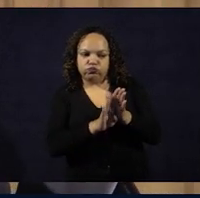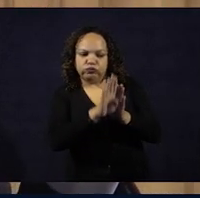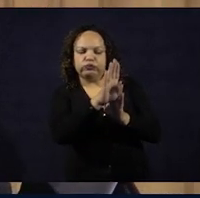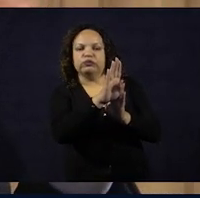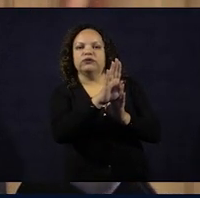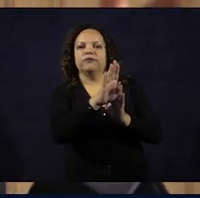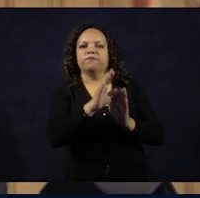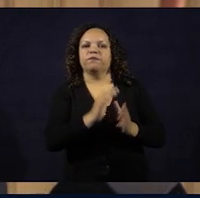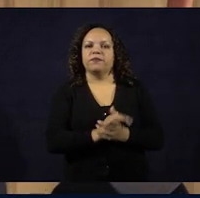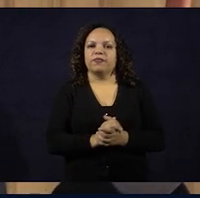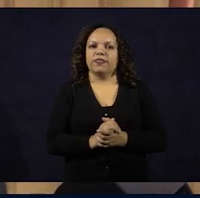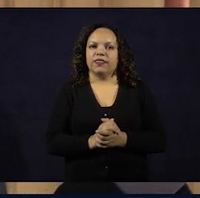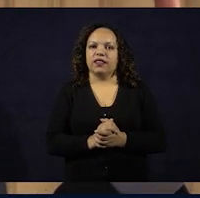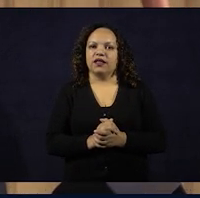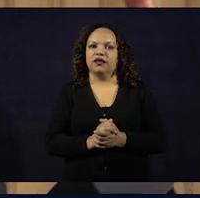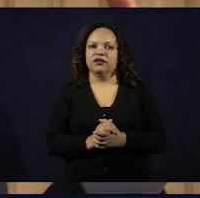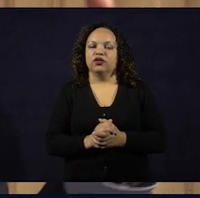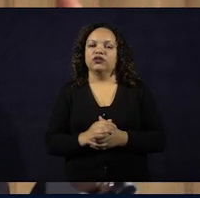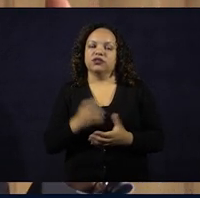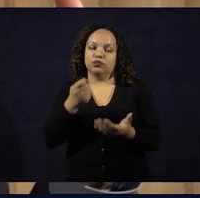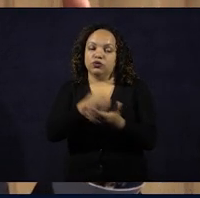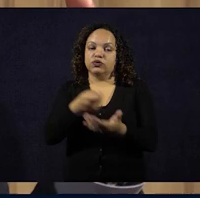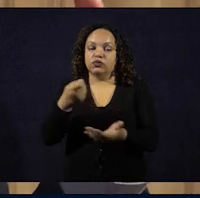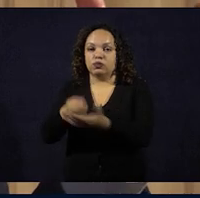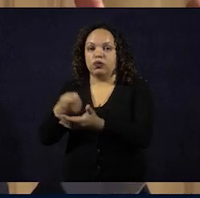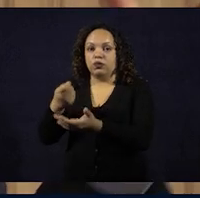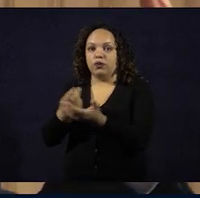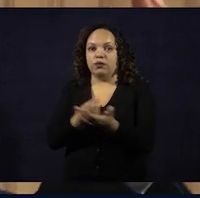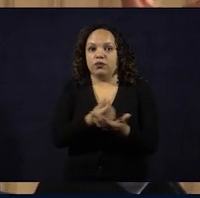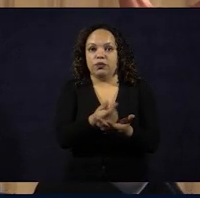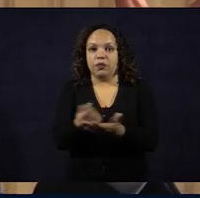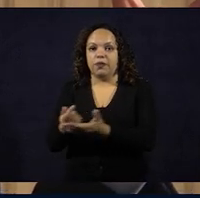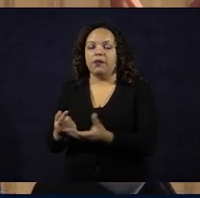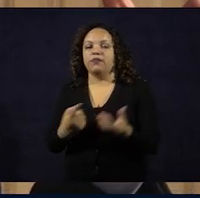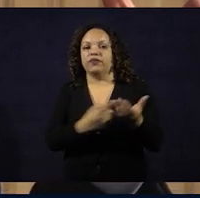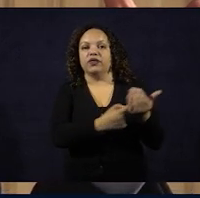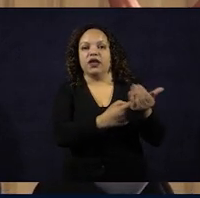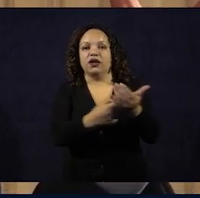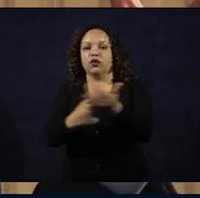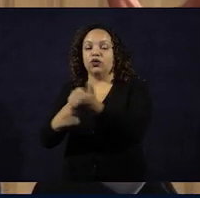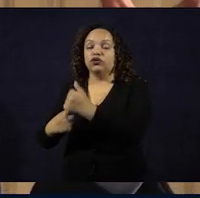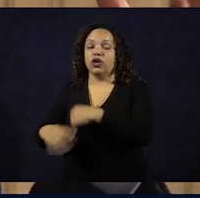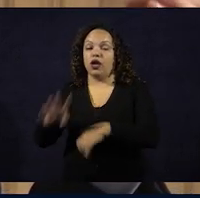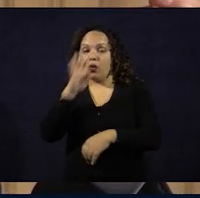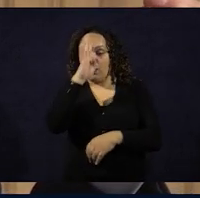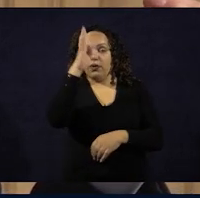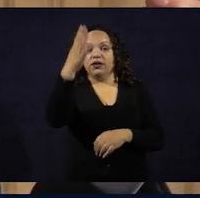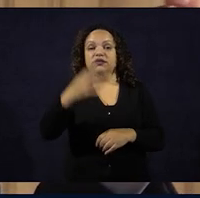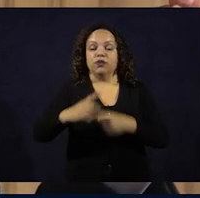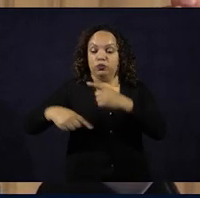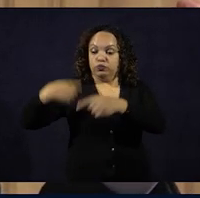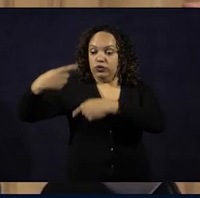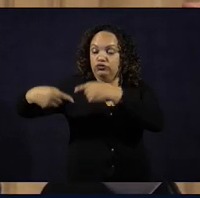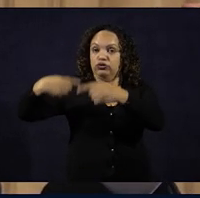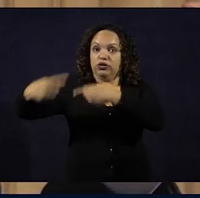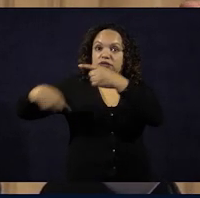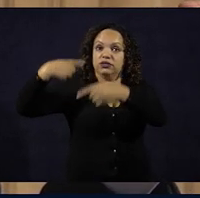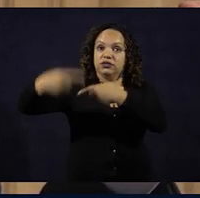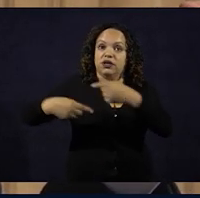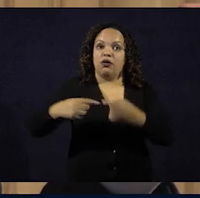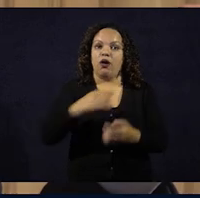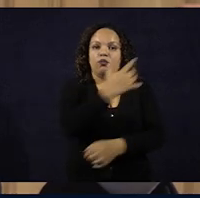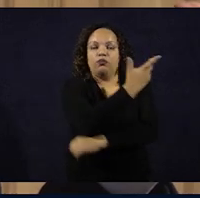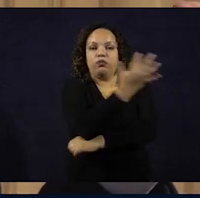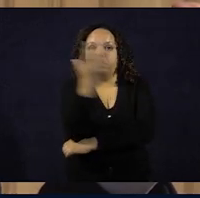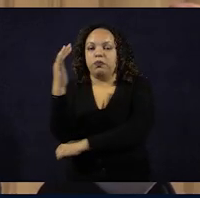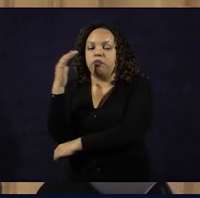eu ganho ela tem um investido em tecnologia por exemplo porque uma das coisas principais que tem da geração é um desmatamento né